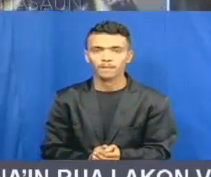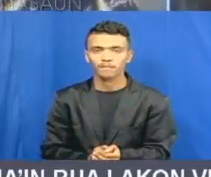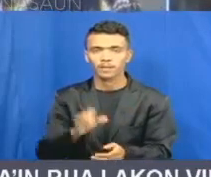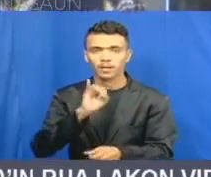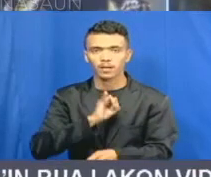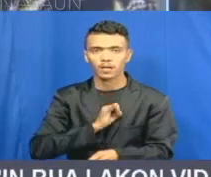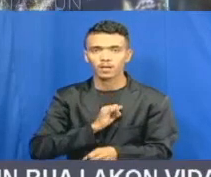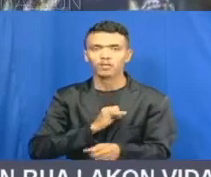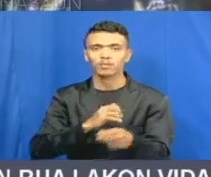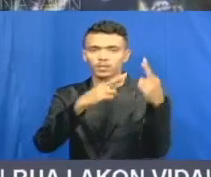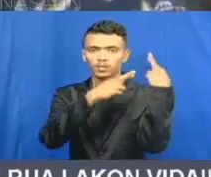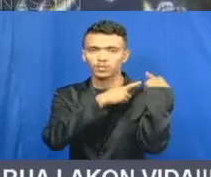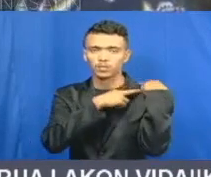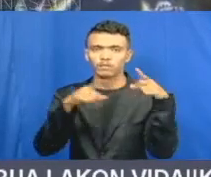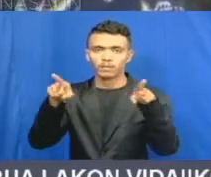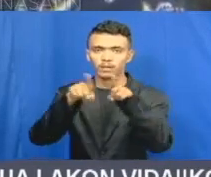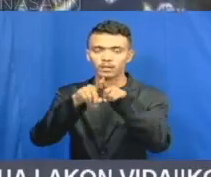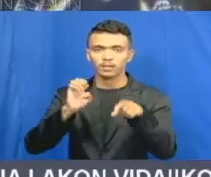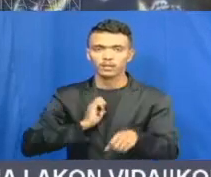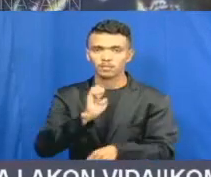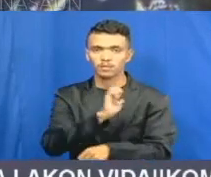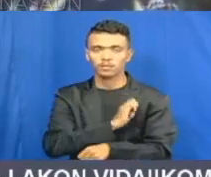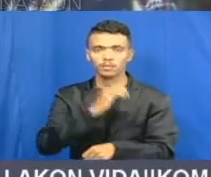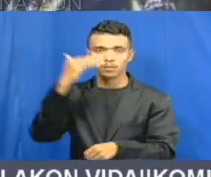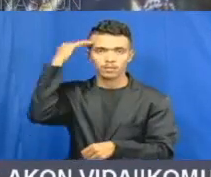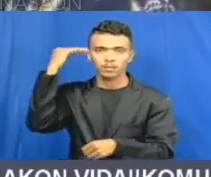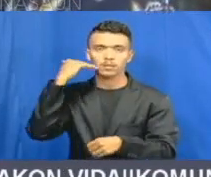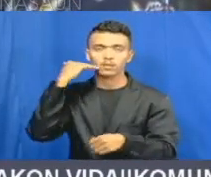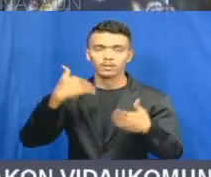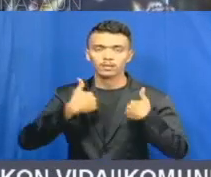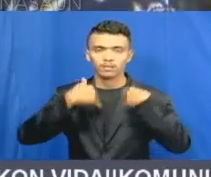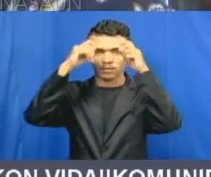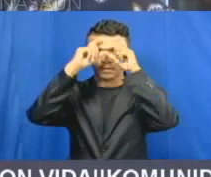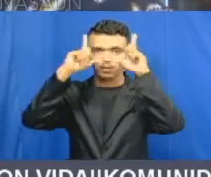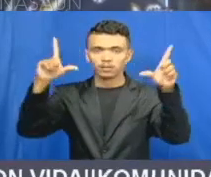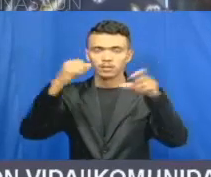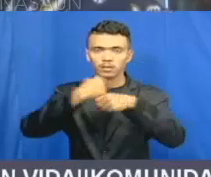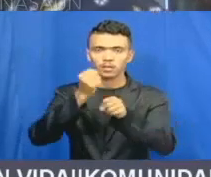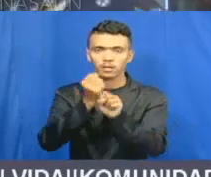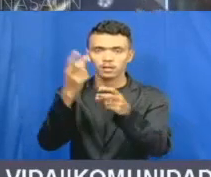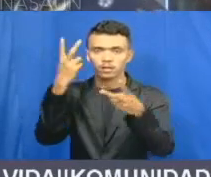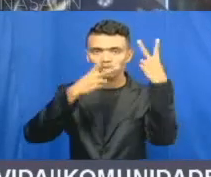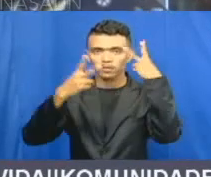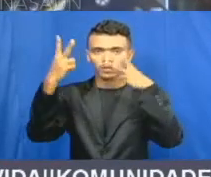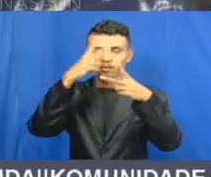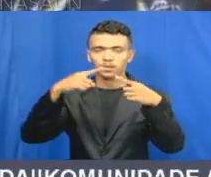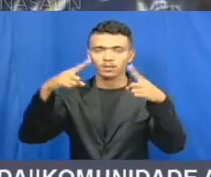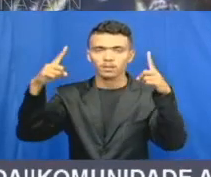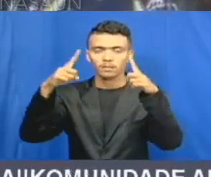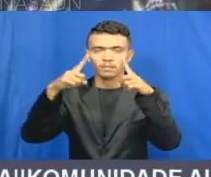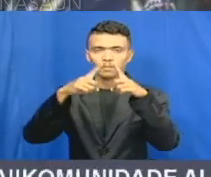Eu fui assumir cargo nesse embaixador República Coreia e Timor-Leste. Eu fui me halo visita cortesia ba